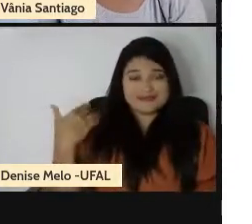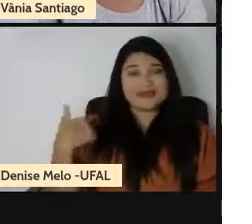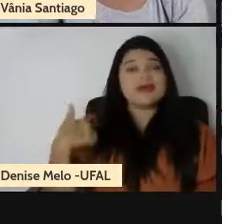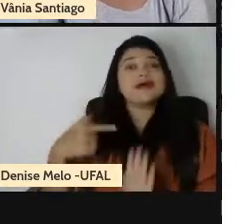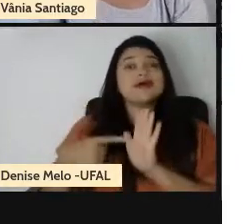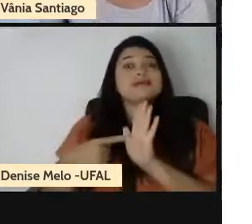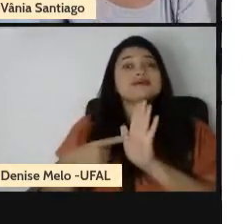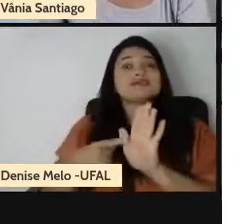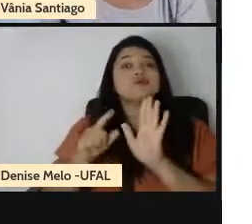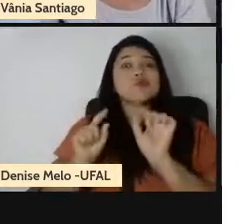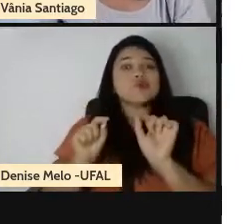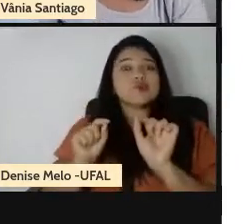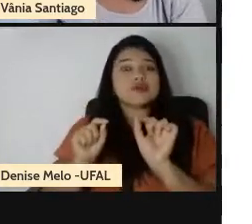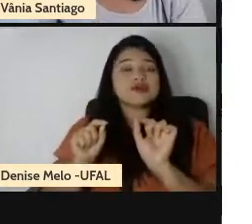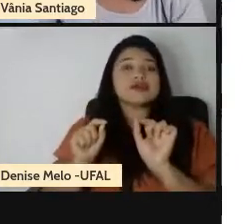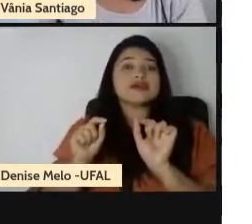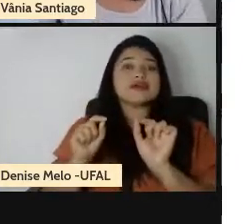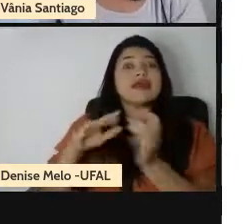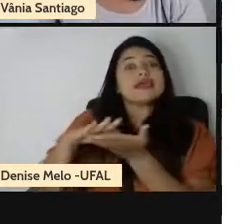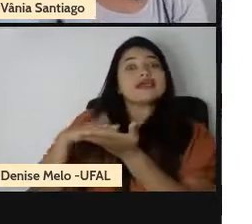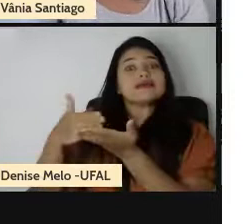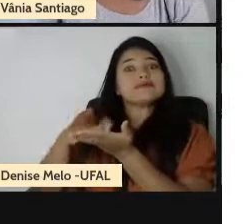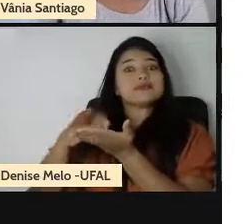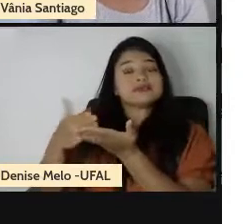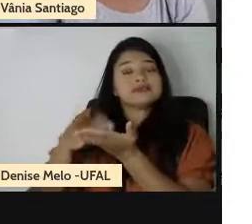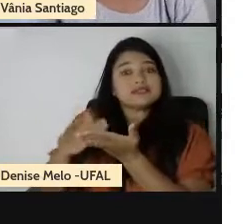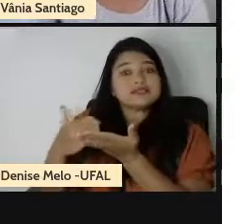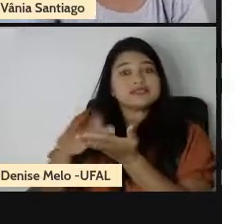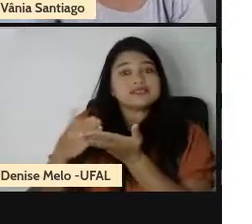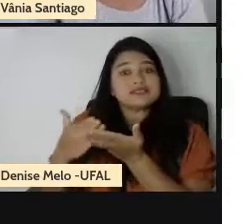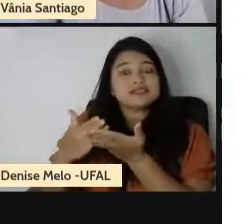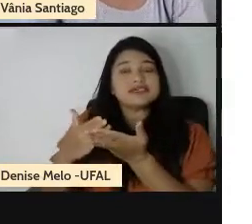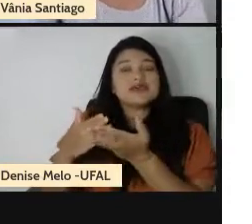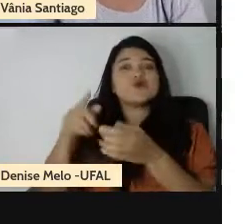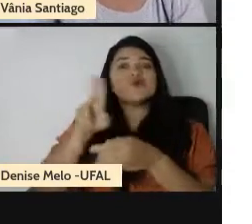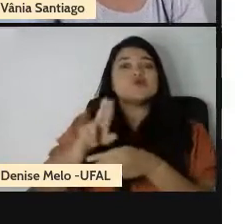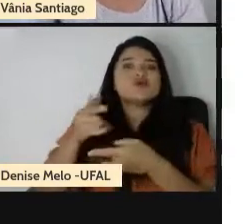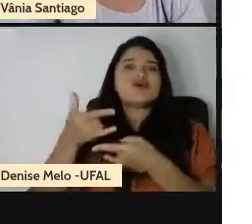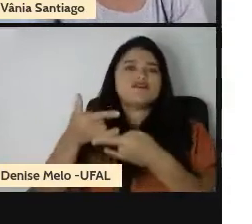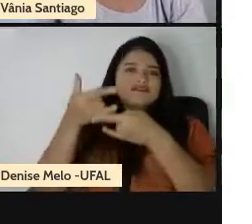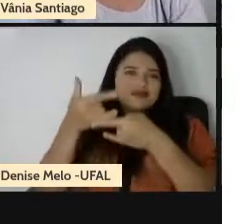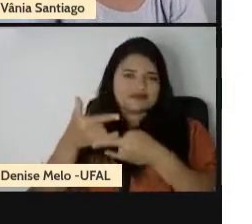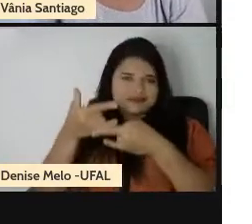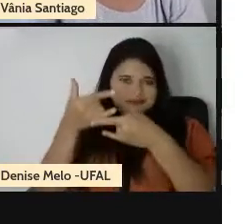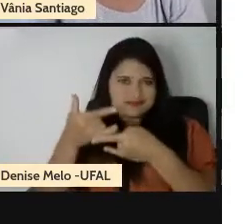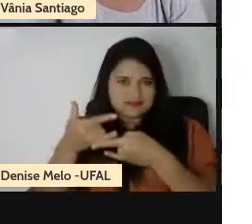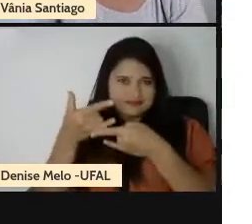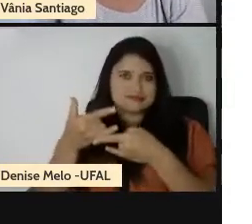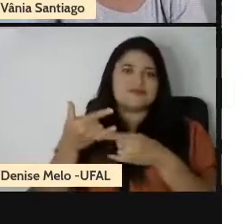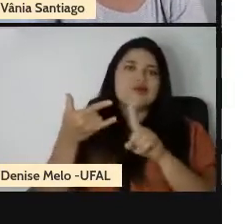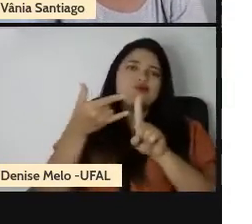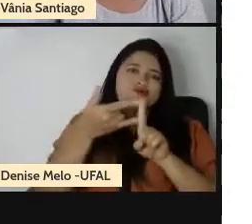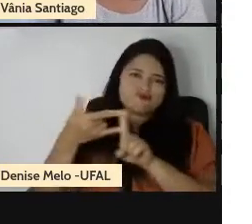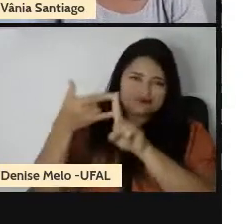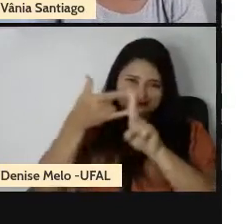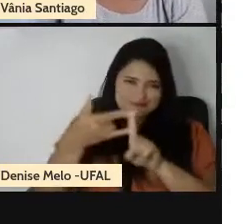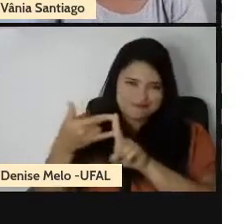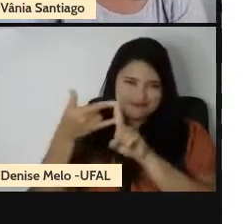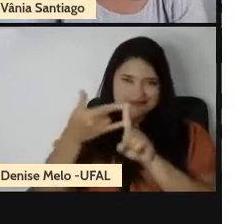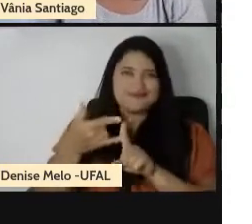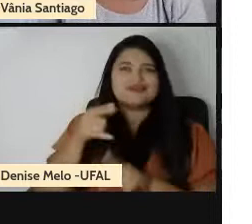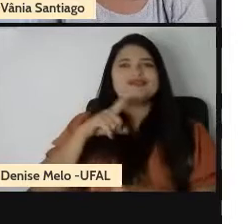apresentando a situação de interpretação a partir de videoconferência. Então, a gente tem uma imagem das